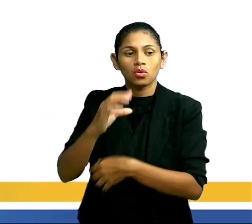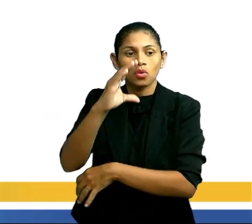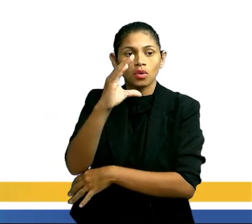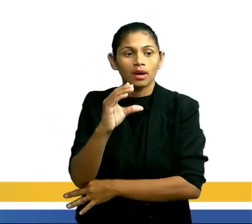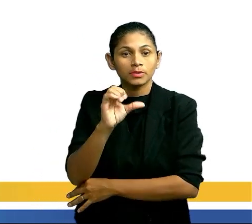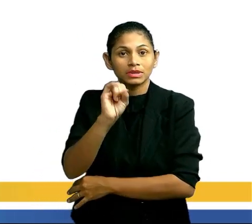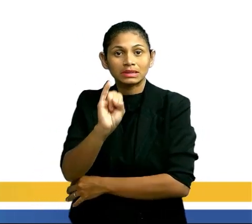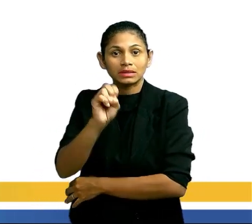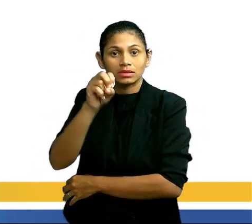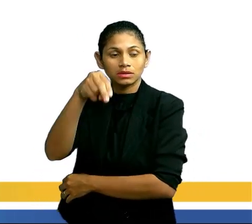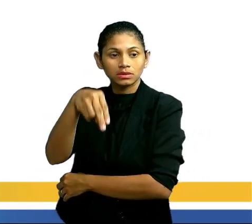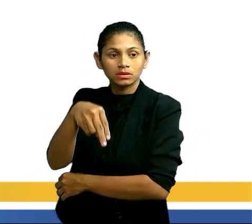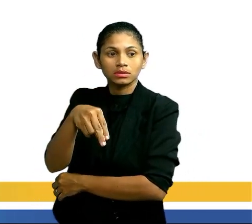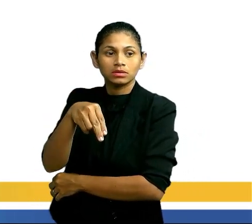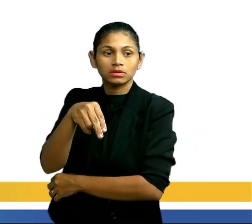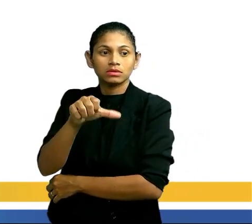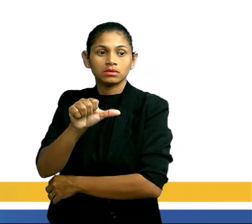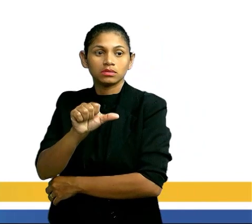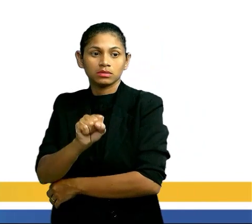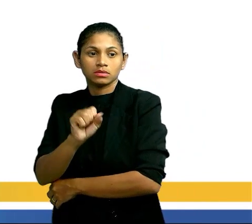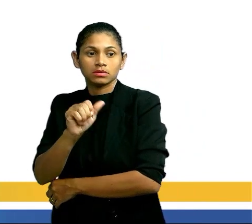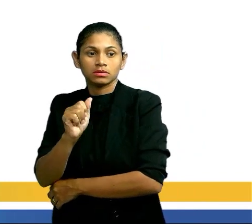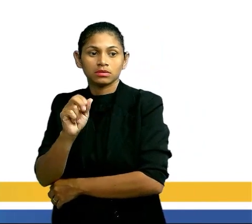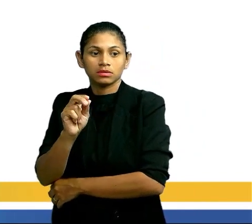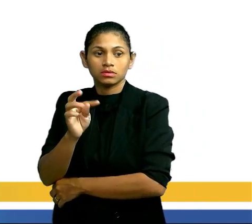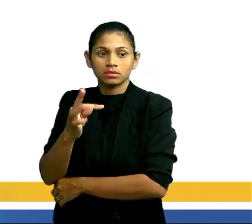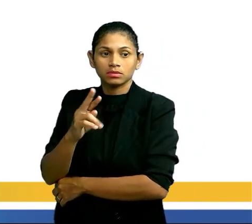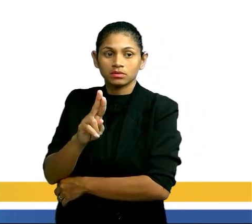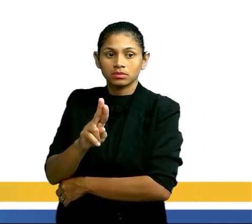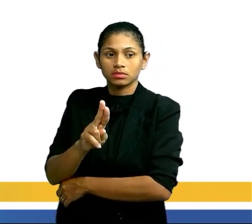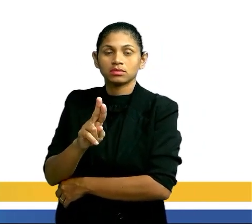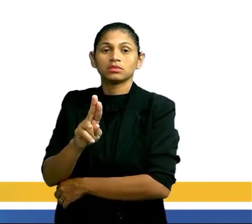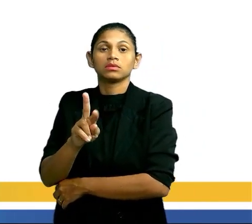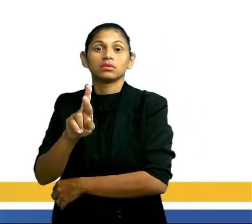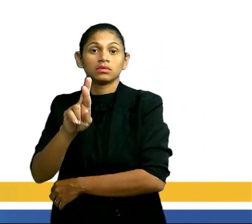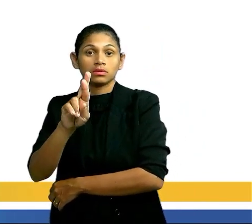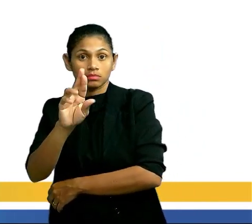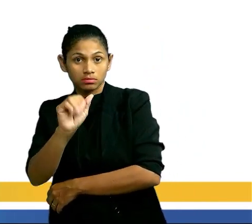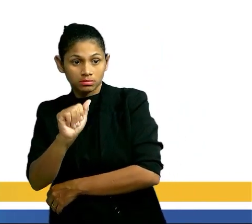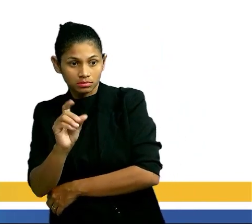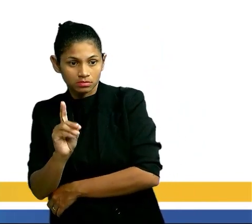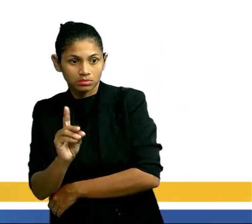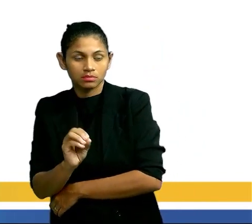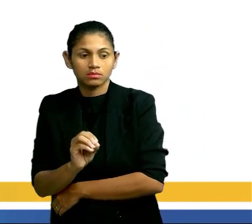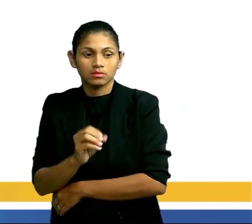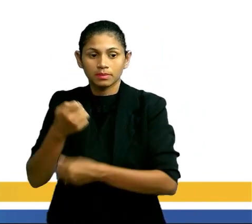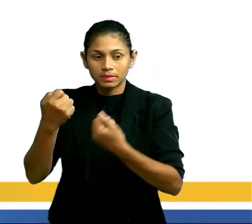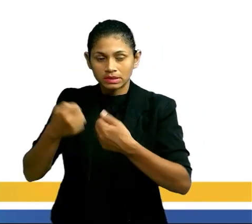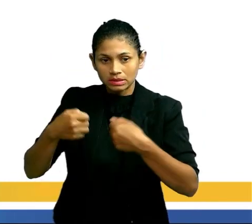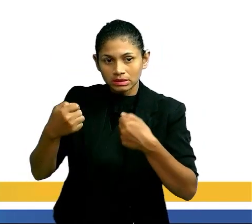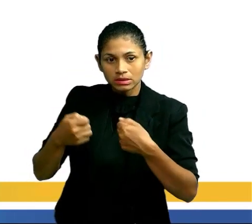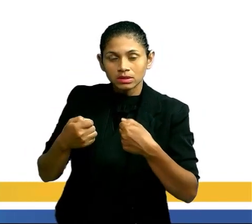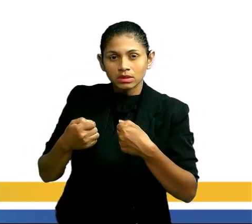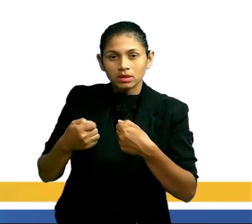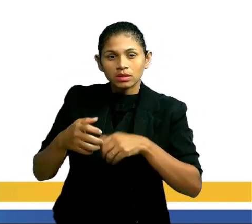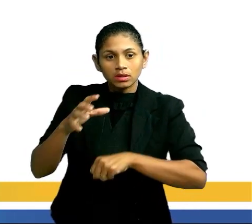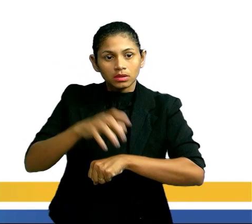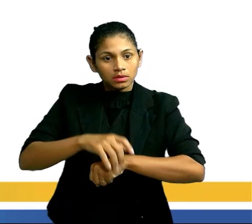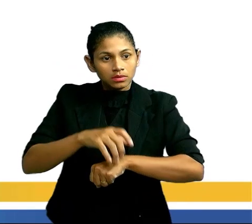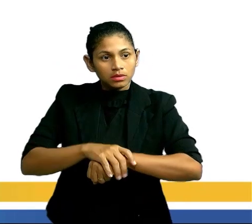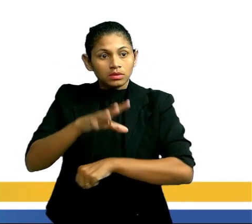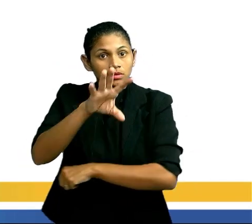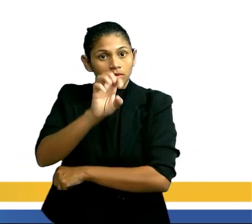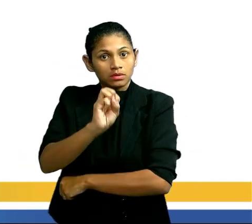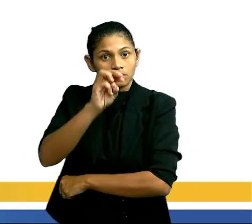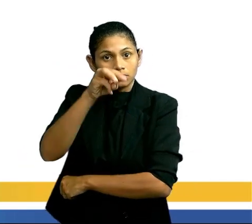no carbono insaturado. Então, sempre que eu tiver a hidroxila e um carbono insaturado, nós vamos ter a função enol,